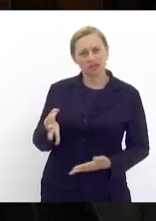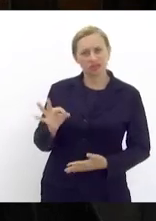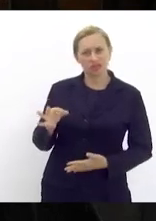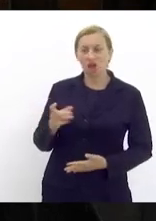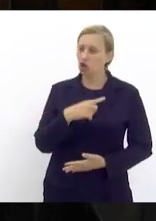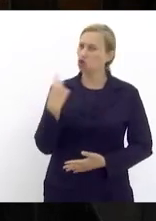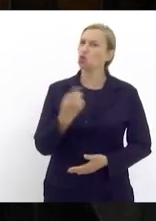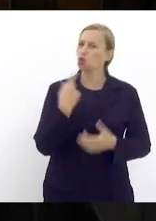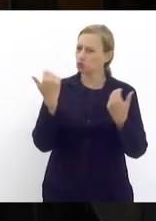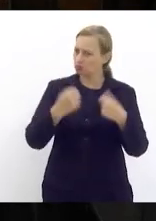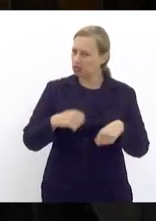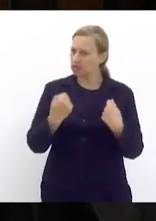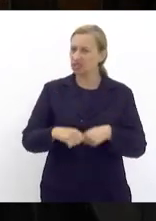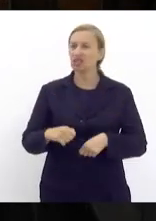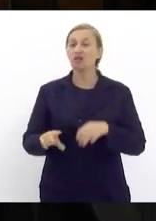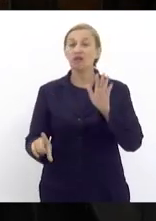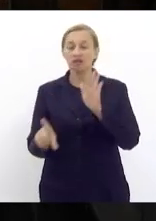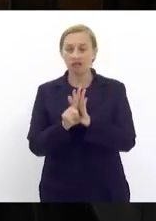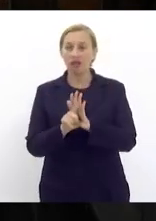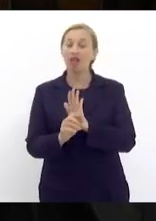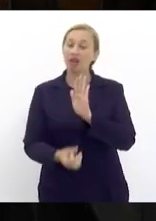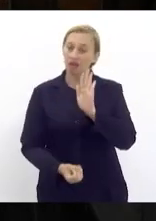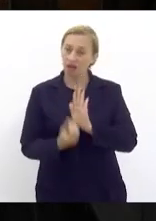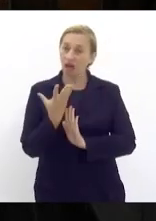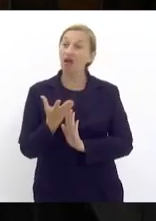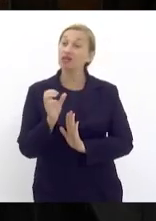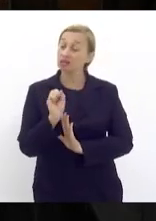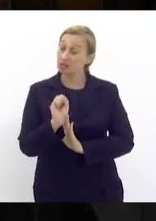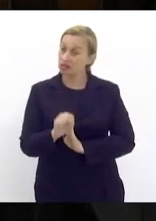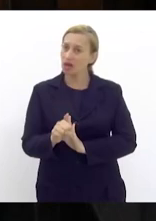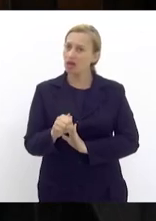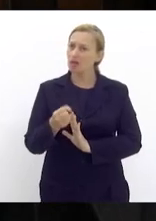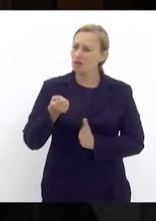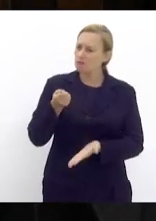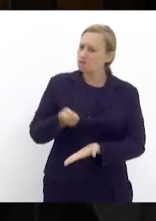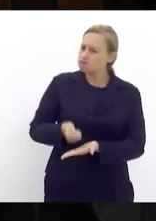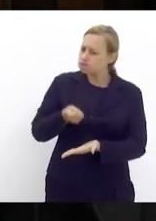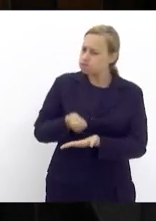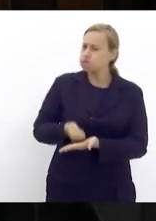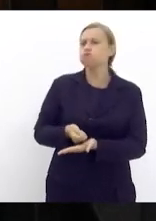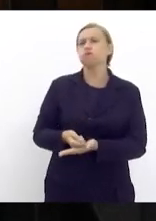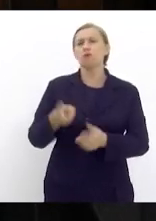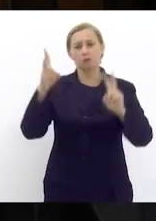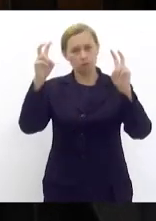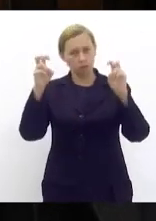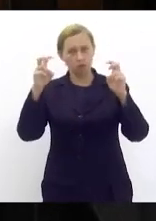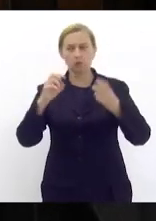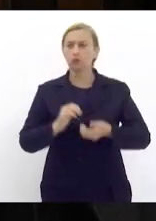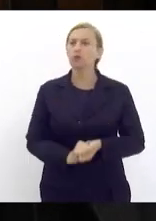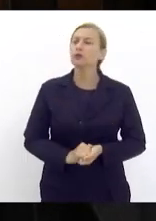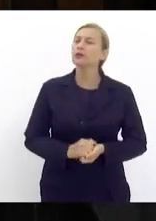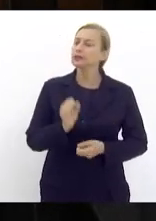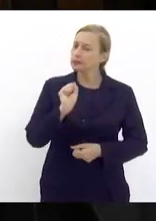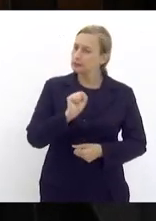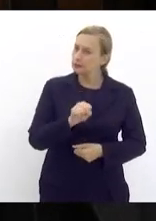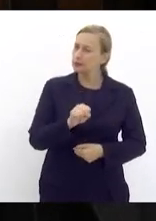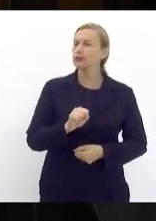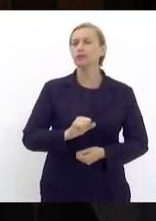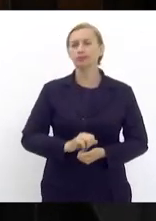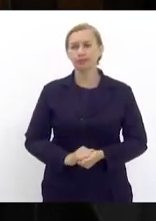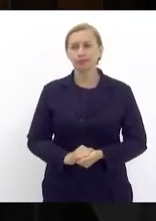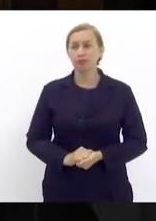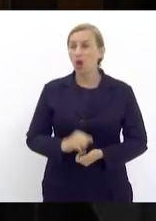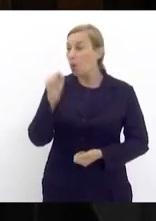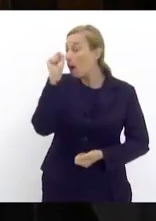nós precisamos ter leis mais severas com relação a isso. Claro que nós temos que ter. É